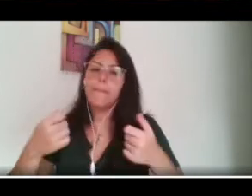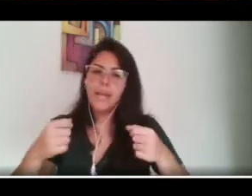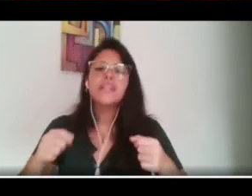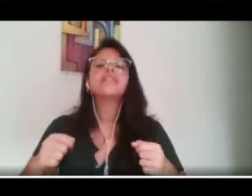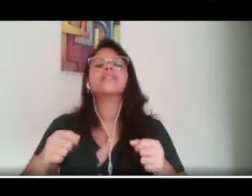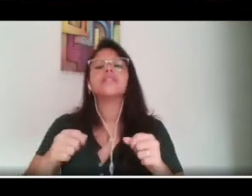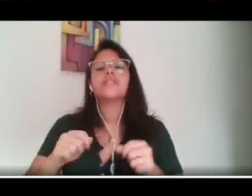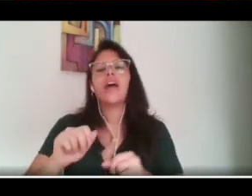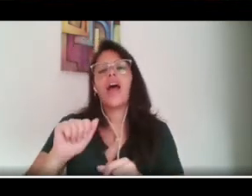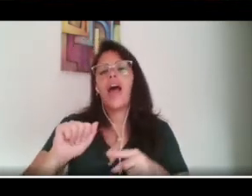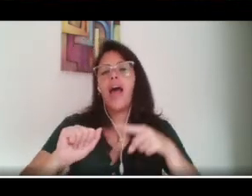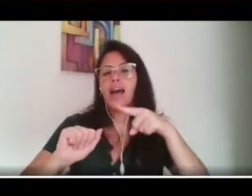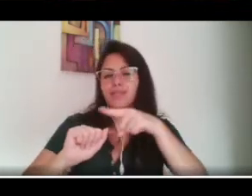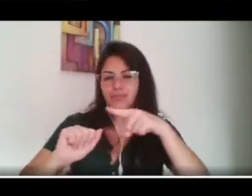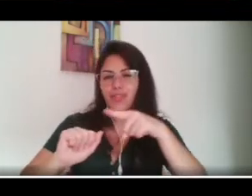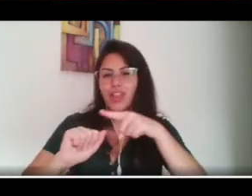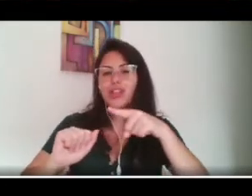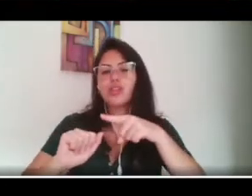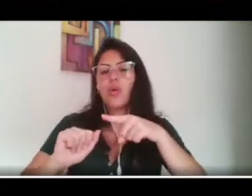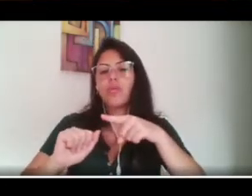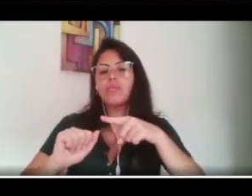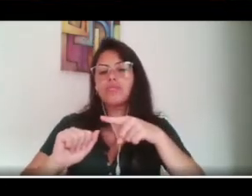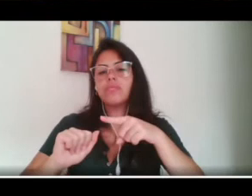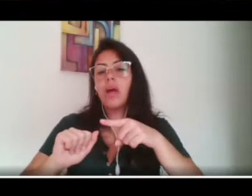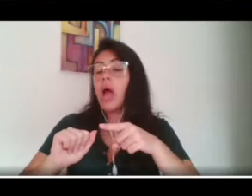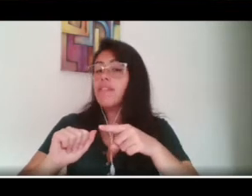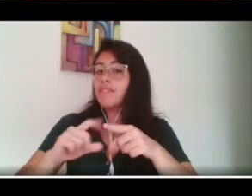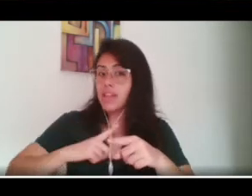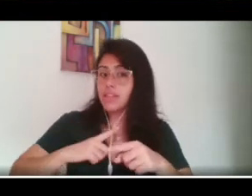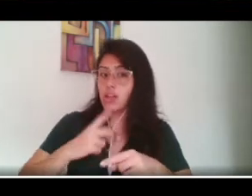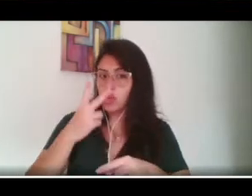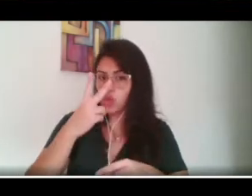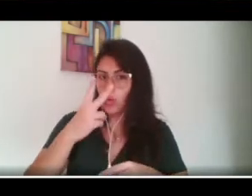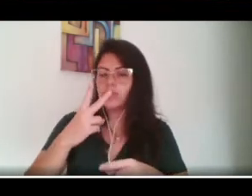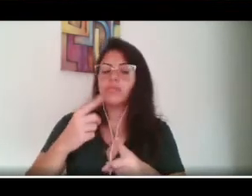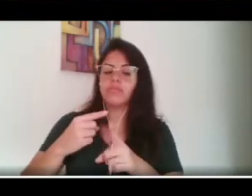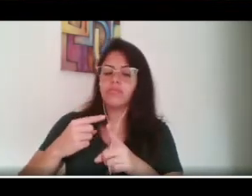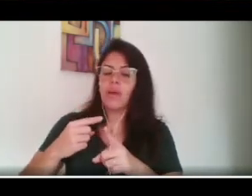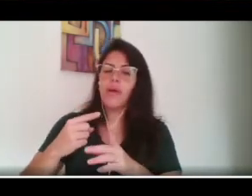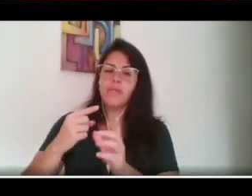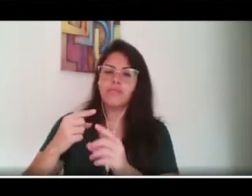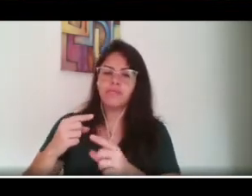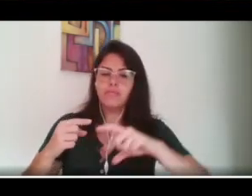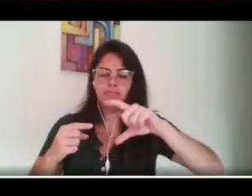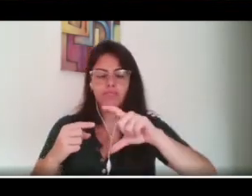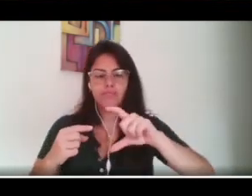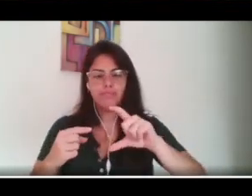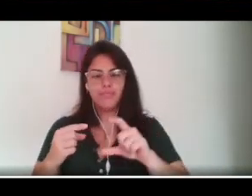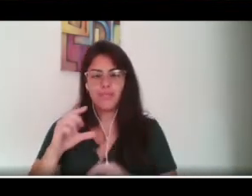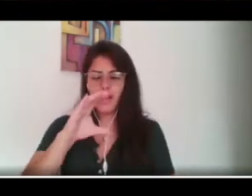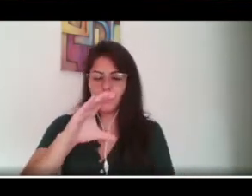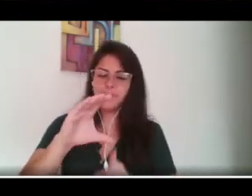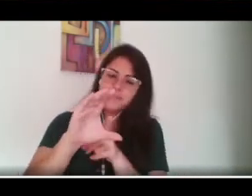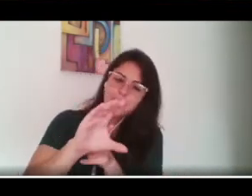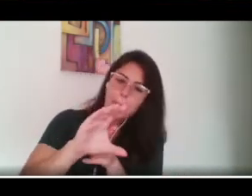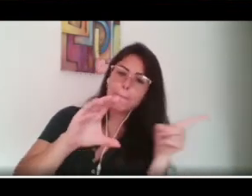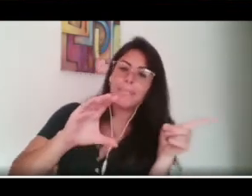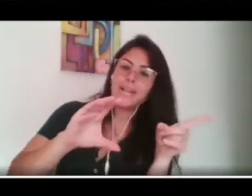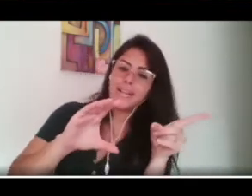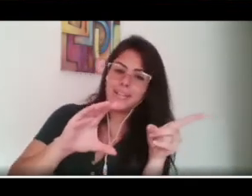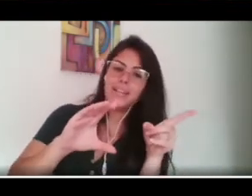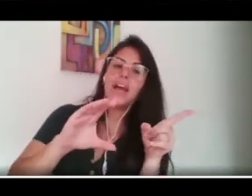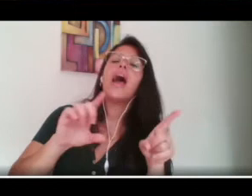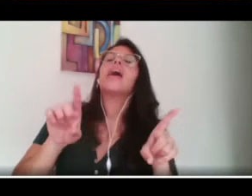com uma componente sempre para dentro, porque eu estou fazendo uma curva, só que dessa vez a componente que é